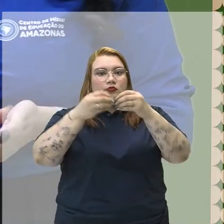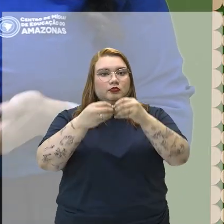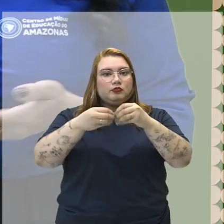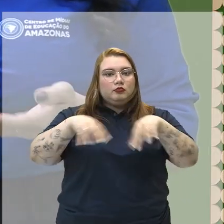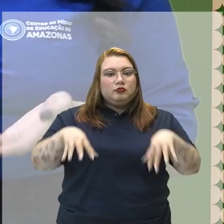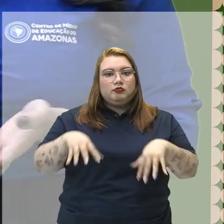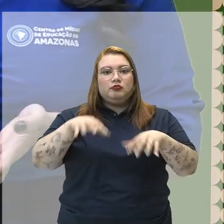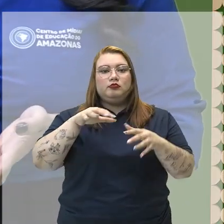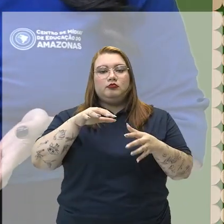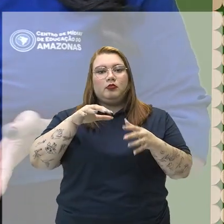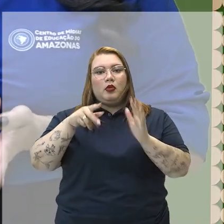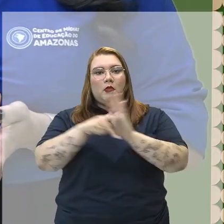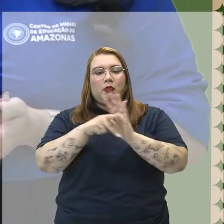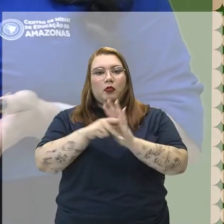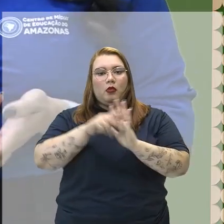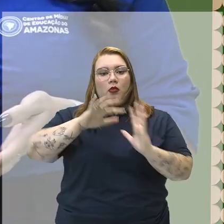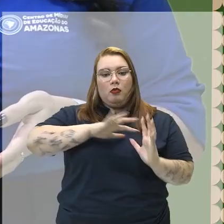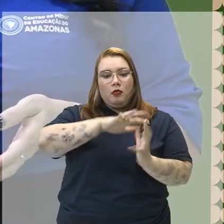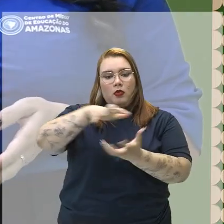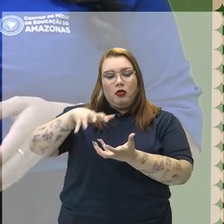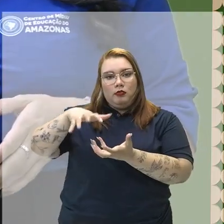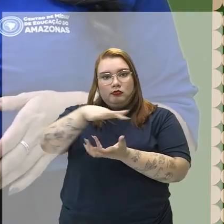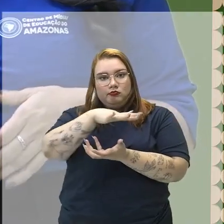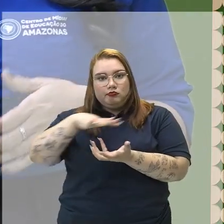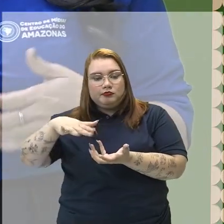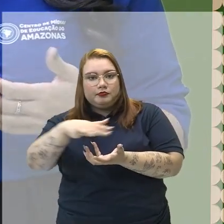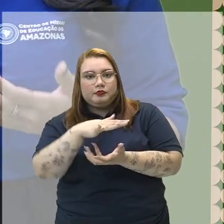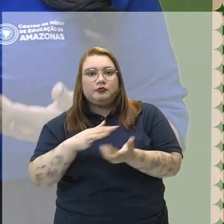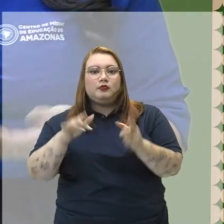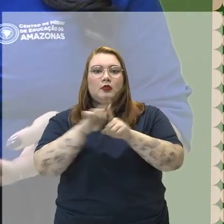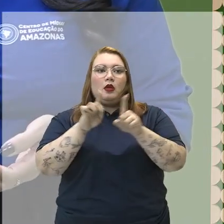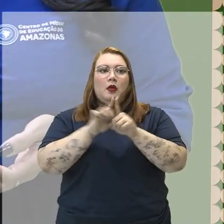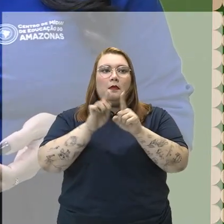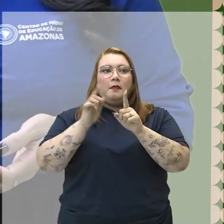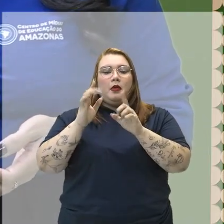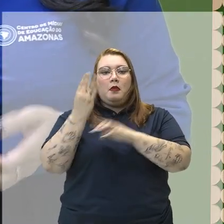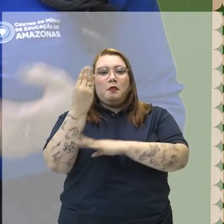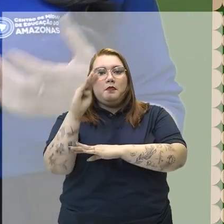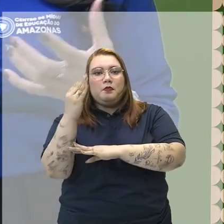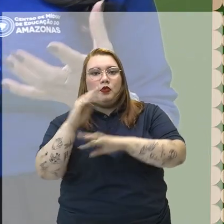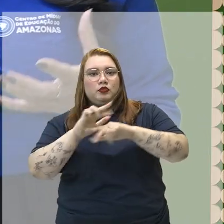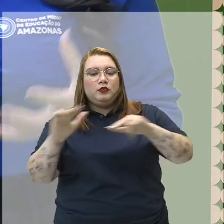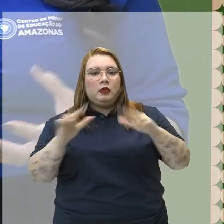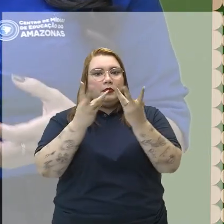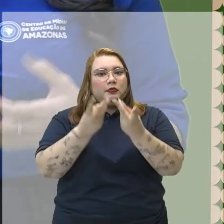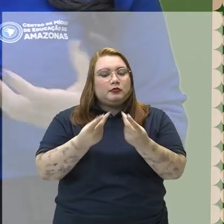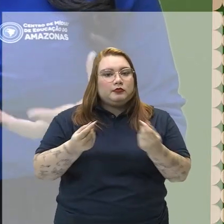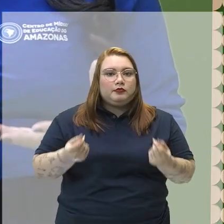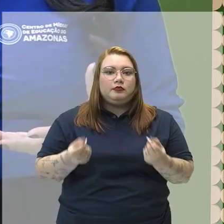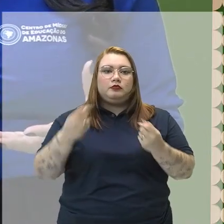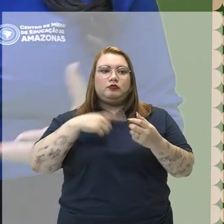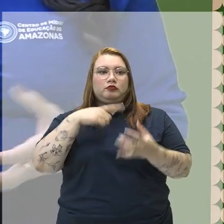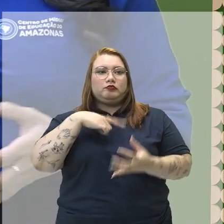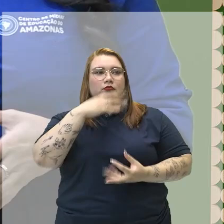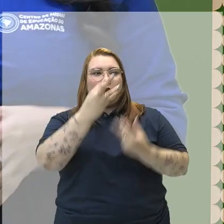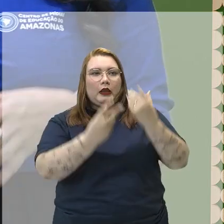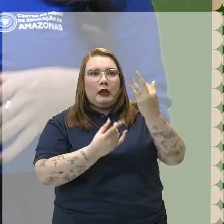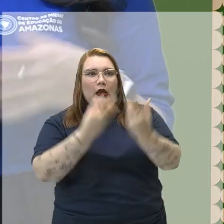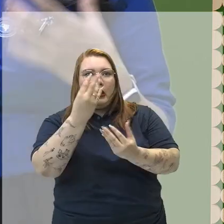ecossistemas, a perda da biodiversidade, a poluição atmosférica, né? Quando tem aquela